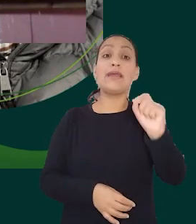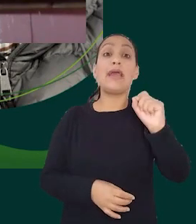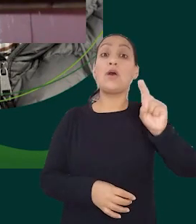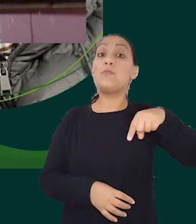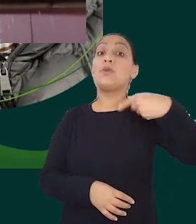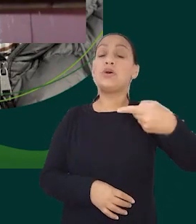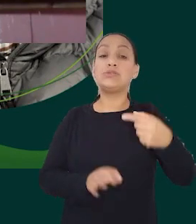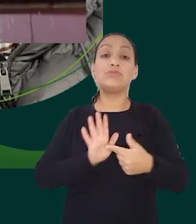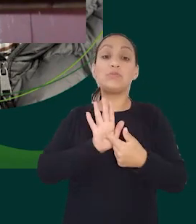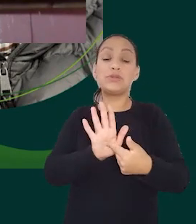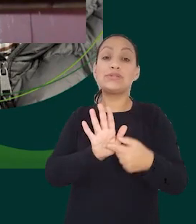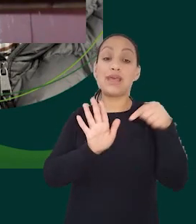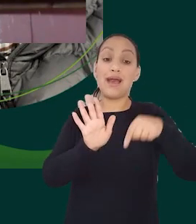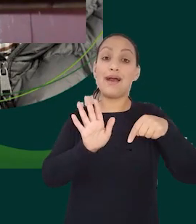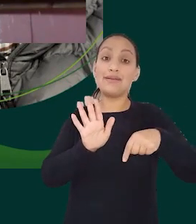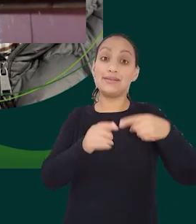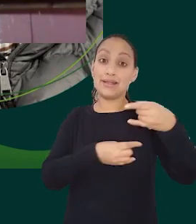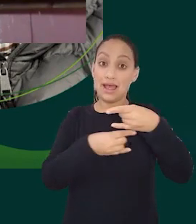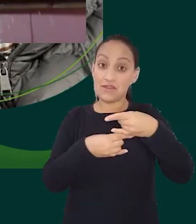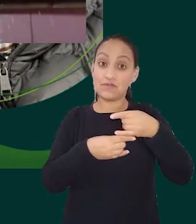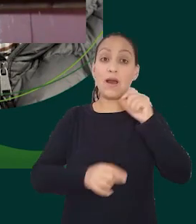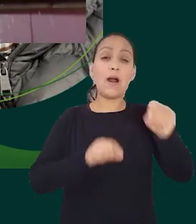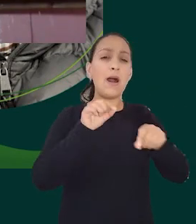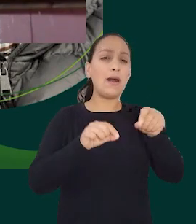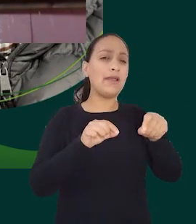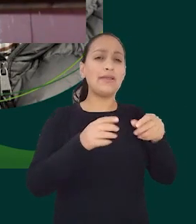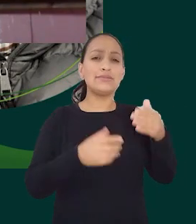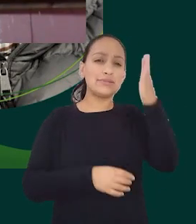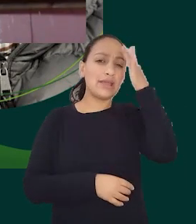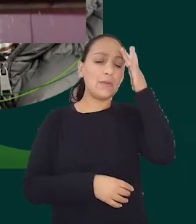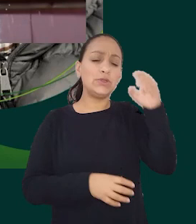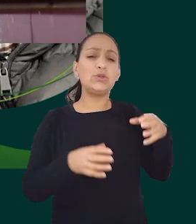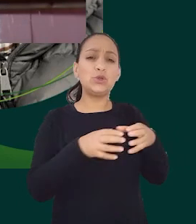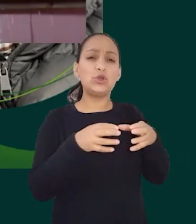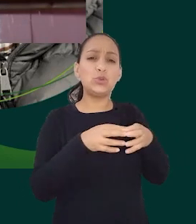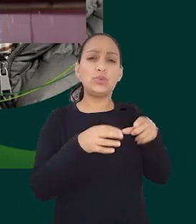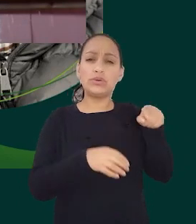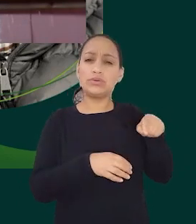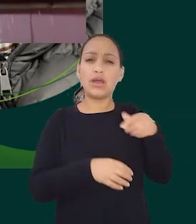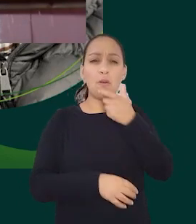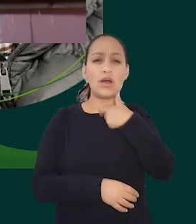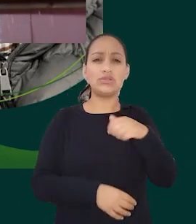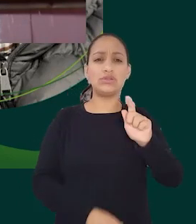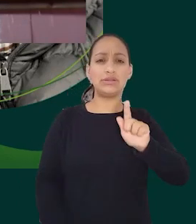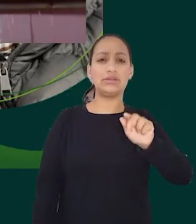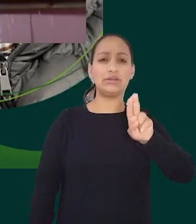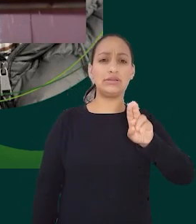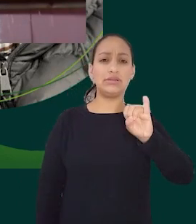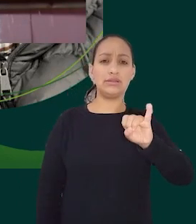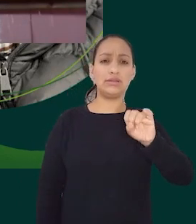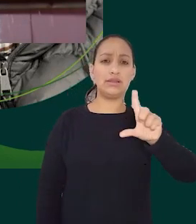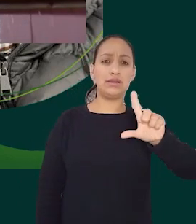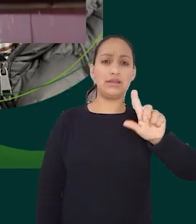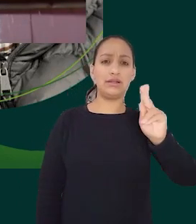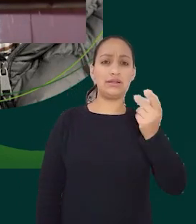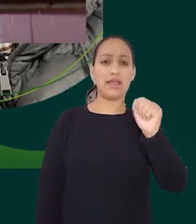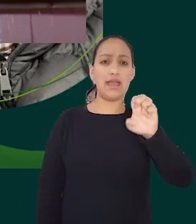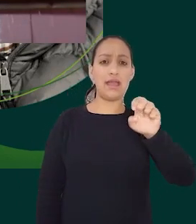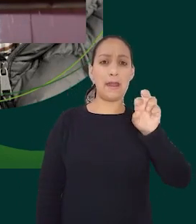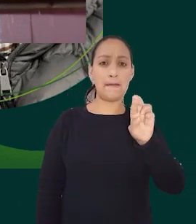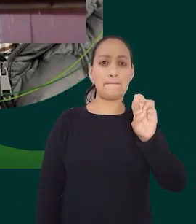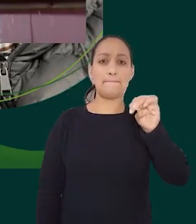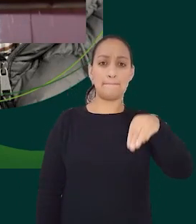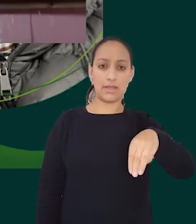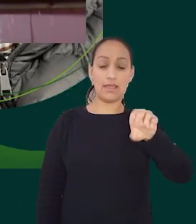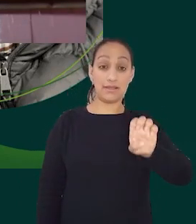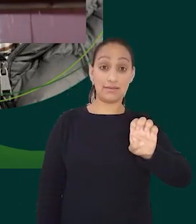live? Alguém do nosso grupo aí sabe me dizer? Eu acho que é o Guilherme, na área de games. Se não me ah,